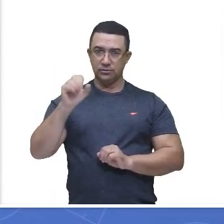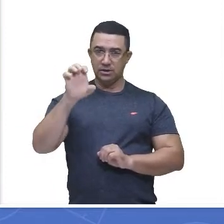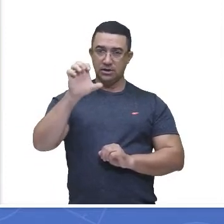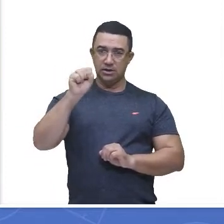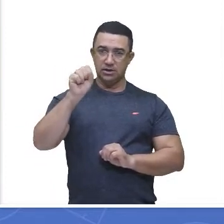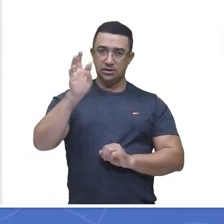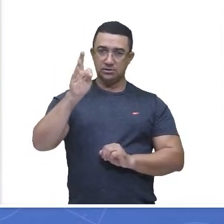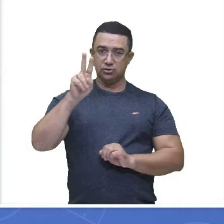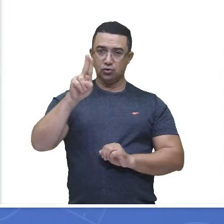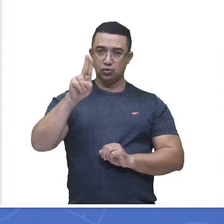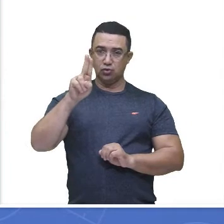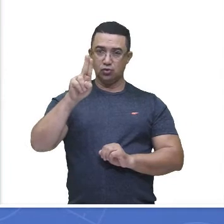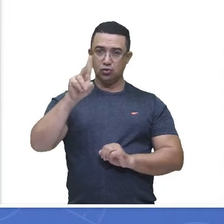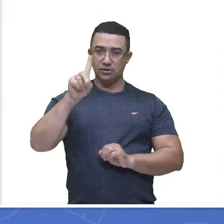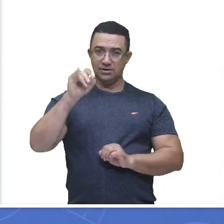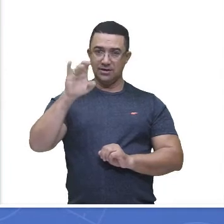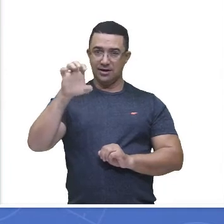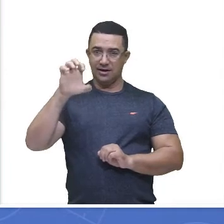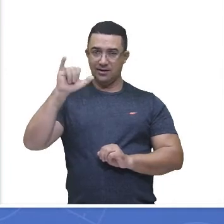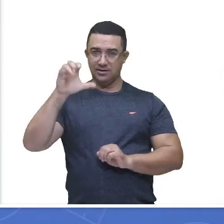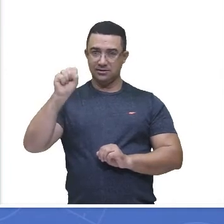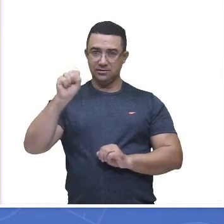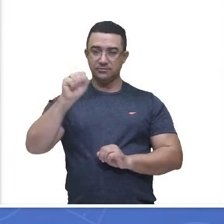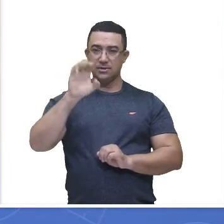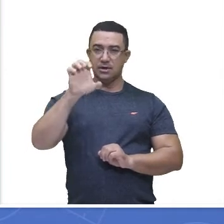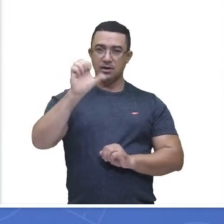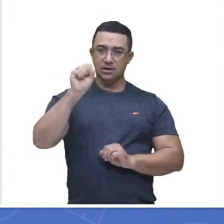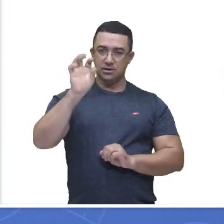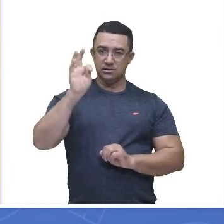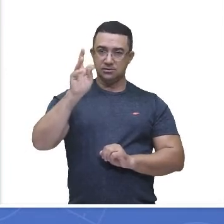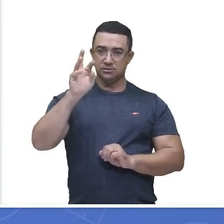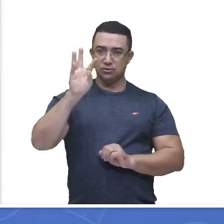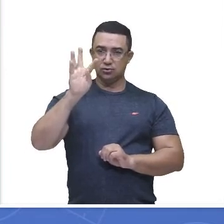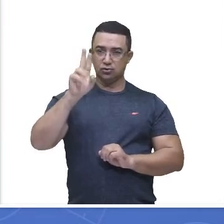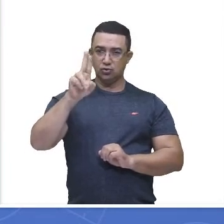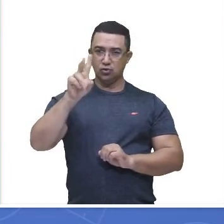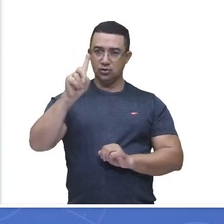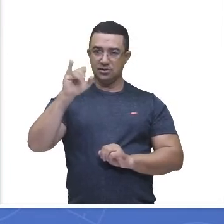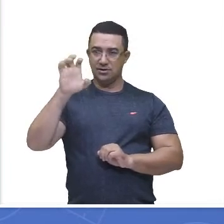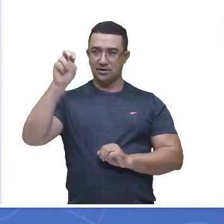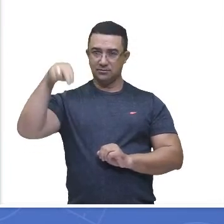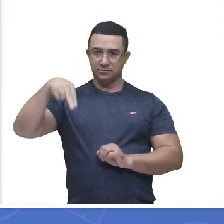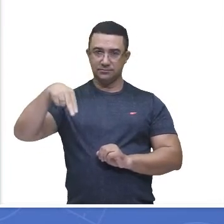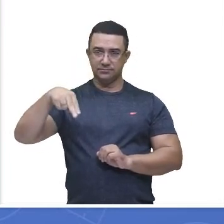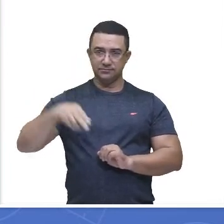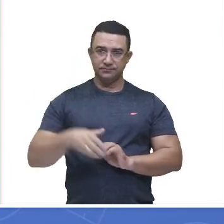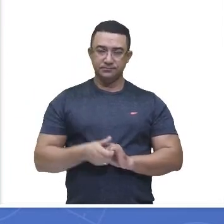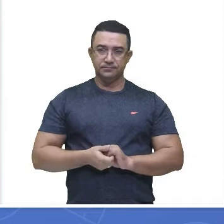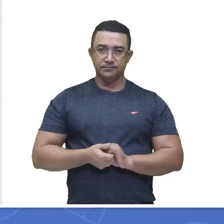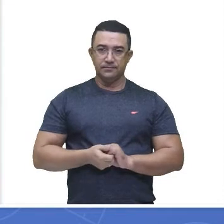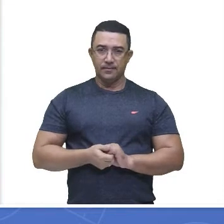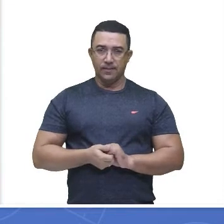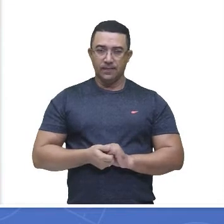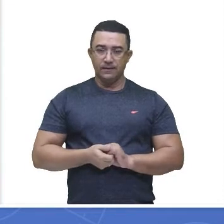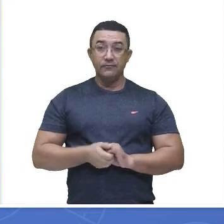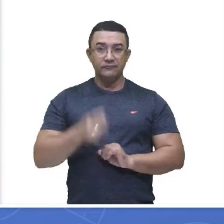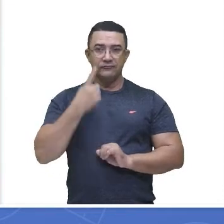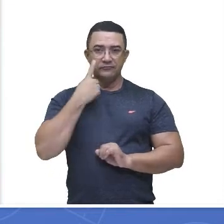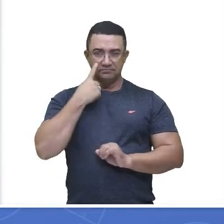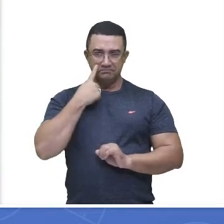vosotras estudies, que ellos, ellas ou ustedes estudiem. Viu como é